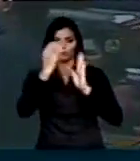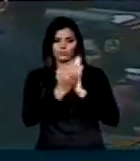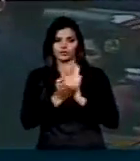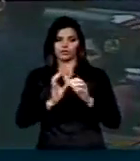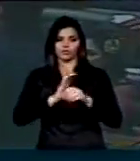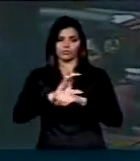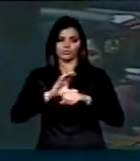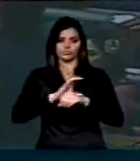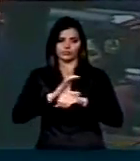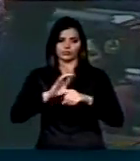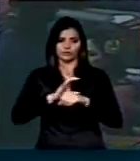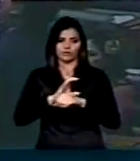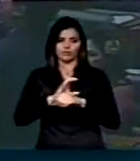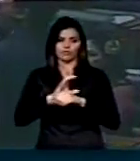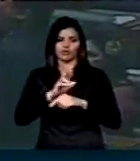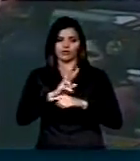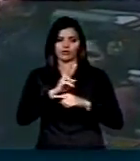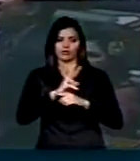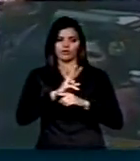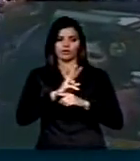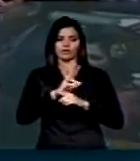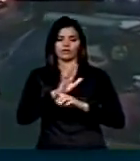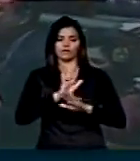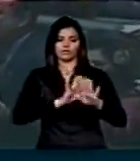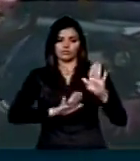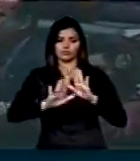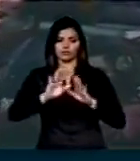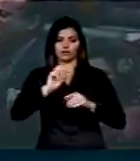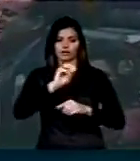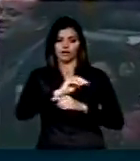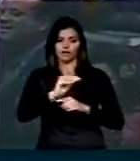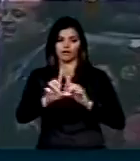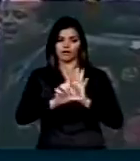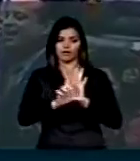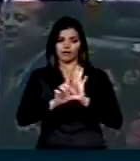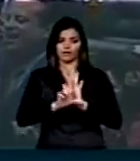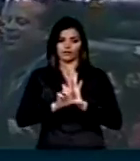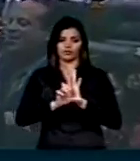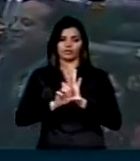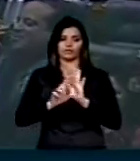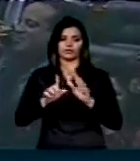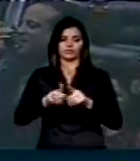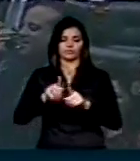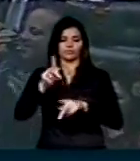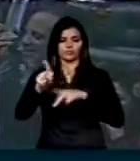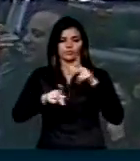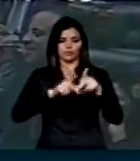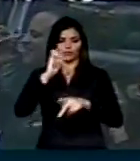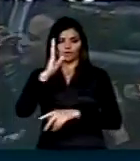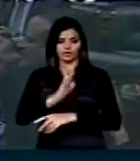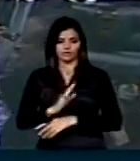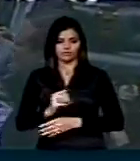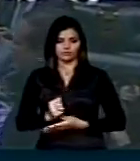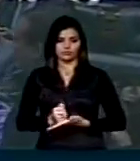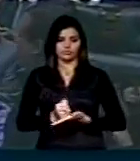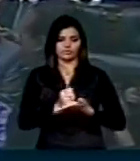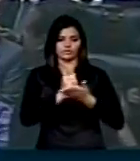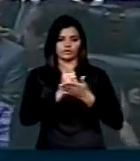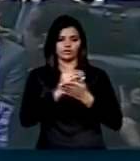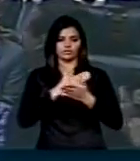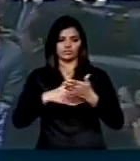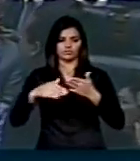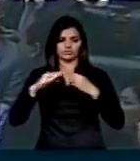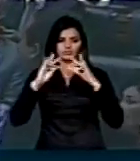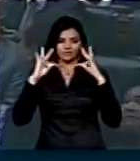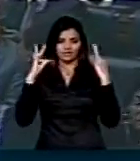Constituição, observar as leis, promover o bem geral do povo brasileiro e sustentar a união, a